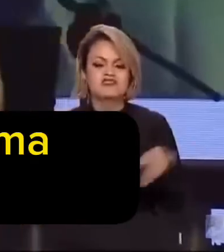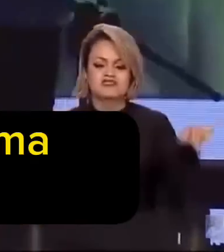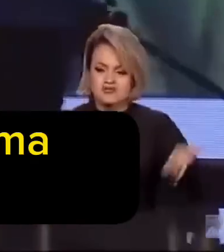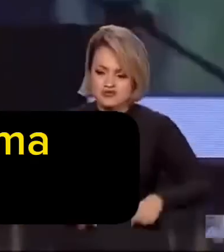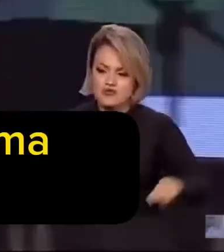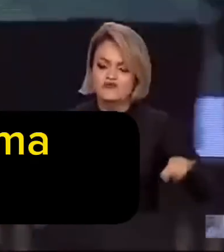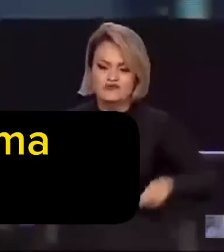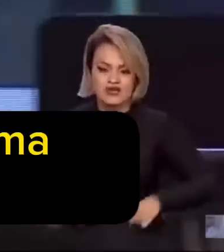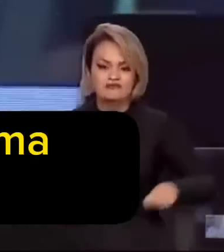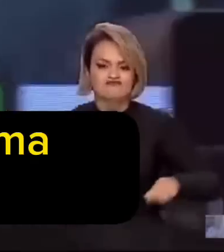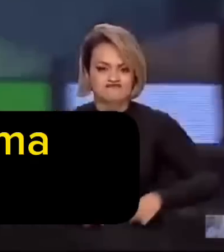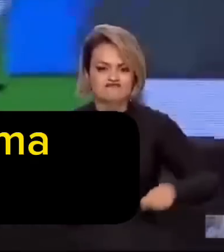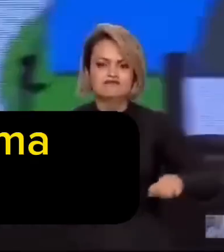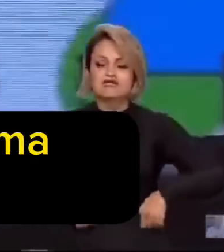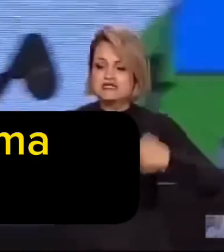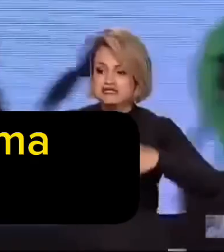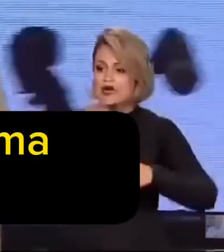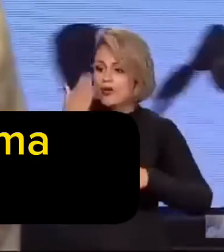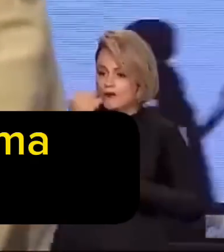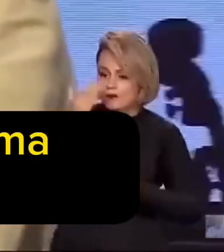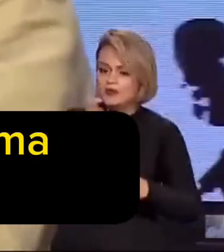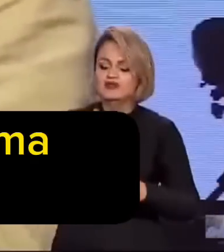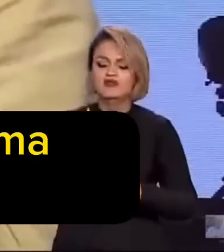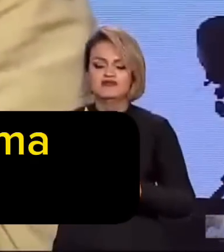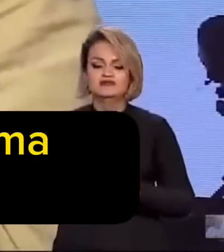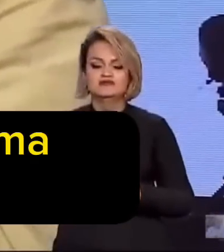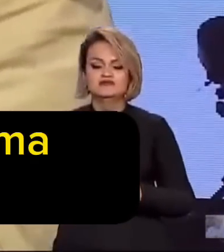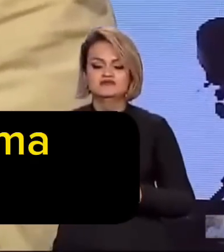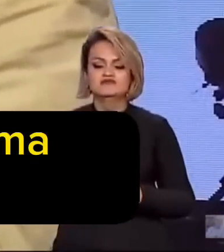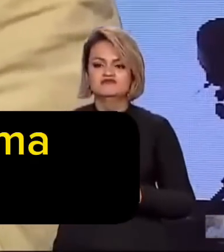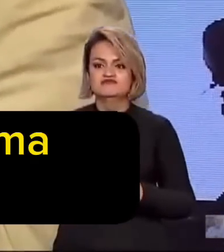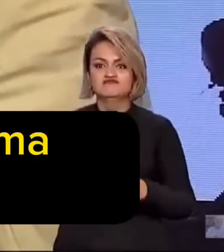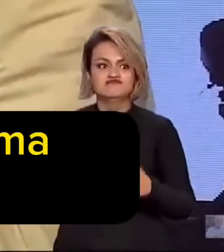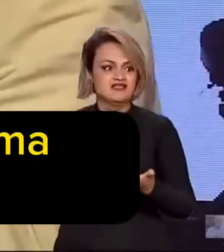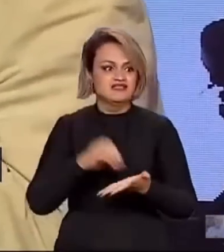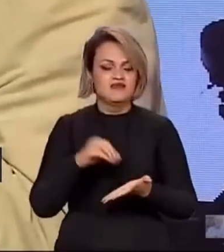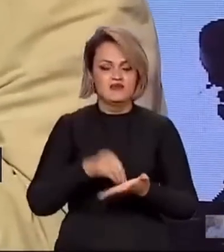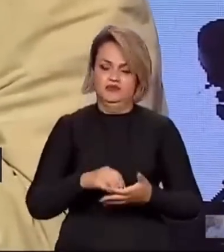mais calorias e proteínas para ter uma alimentação suficiente.